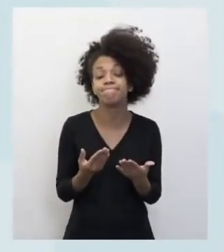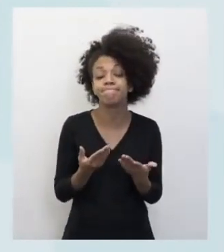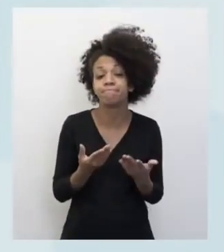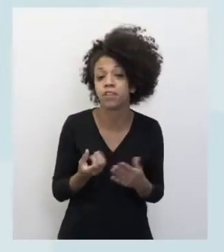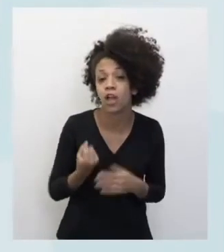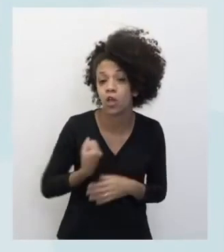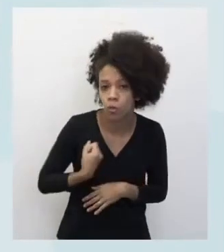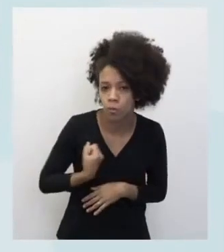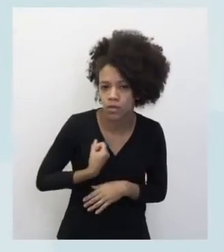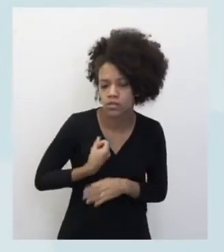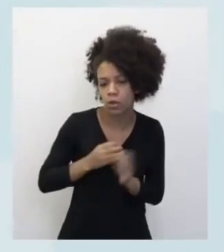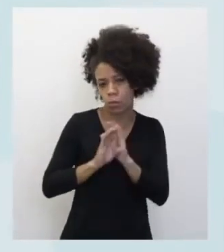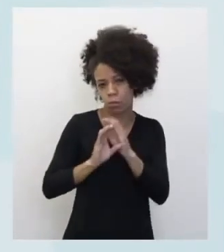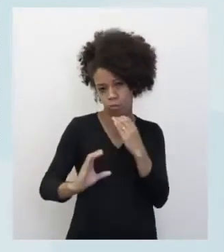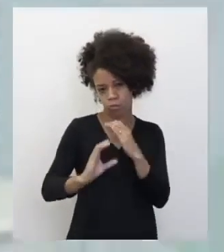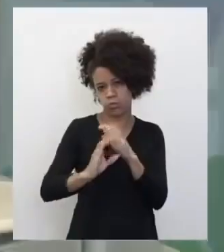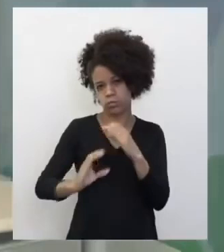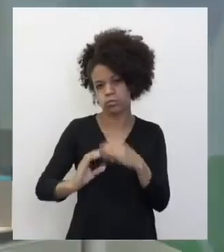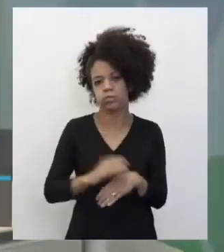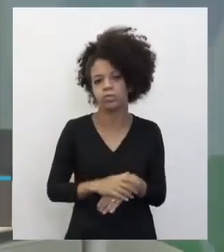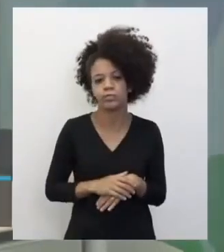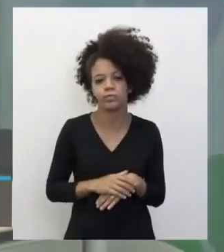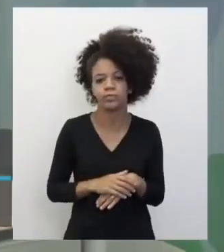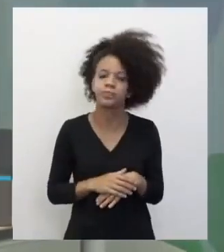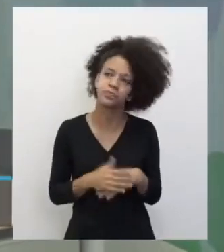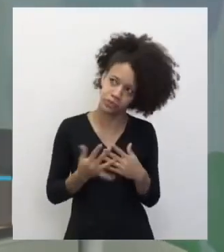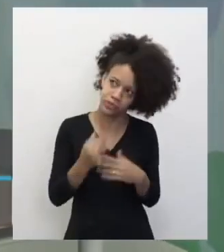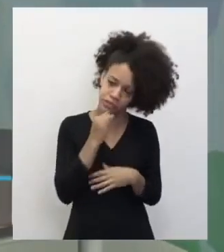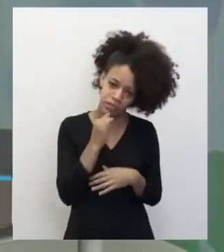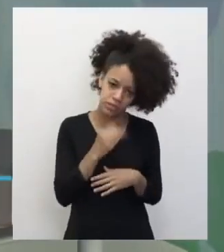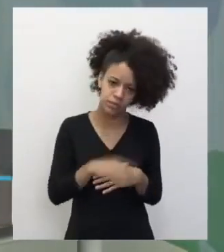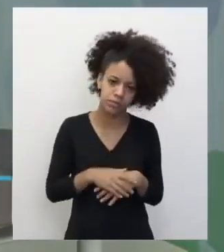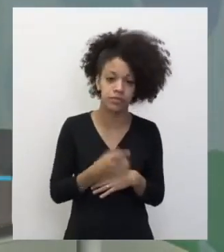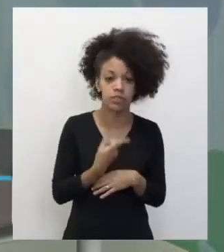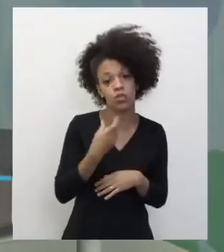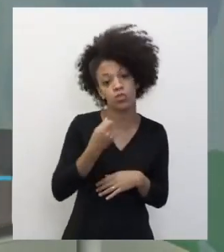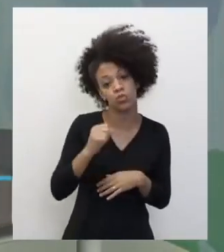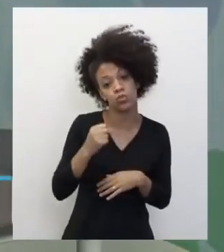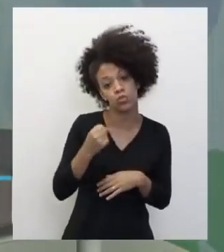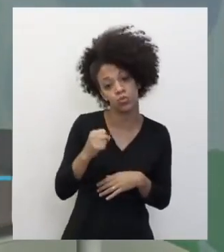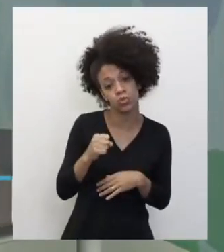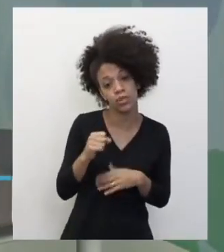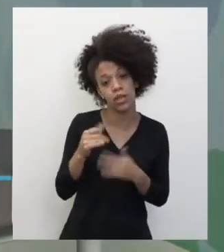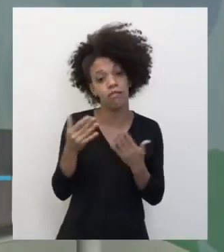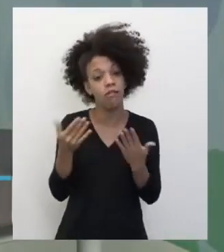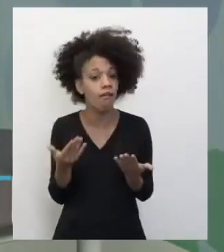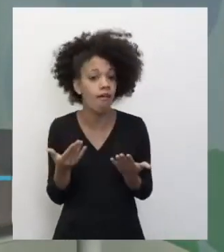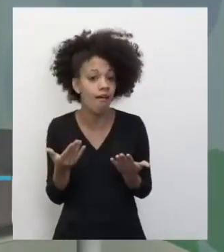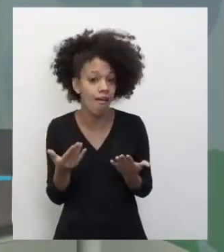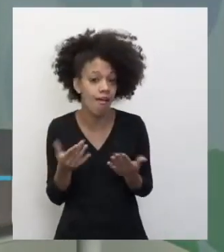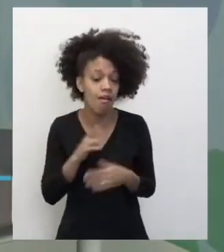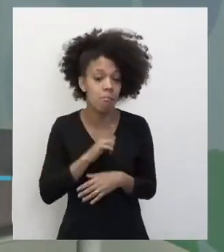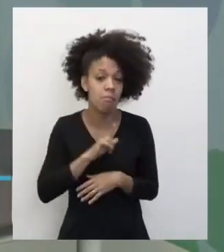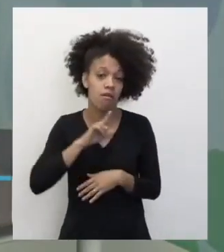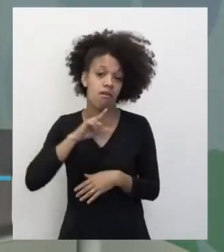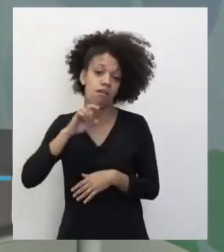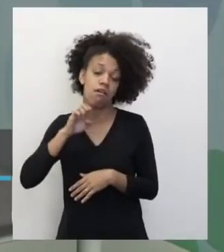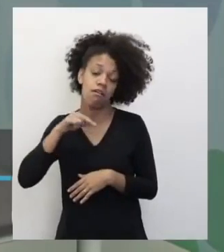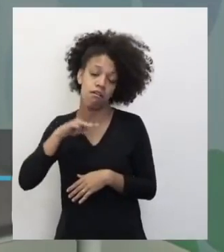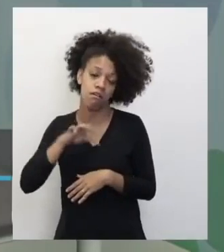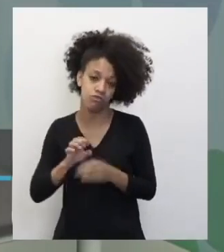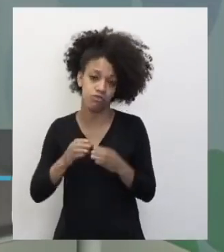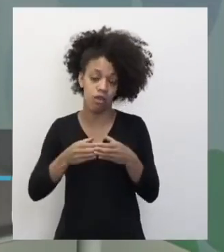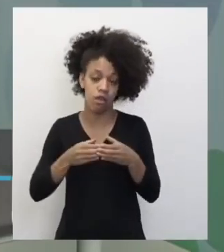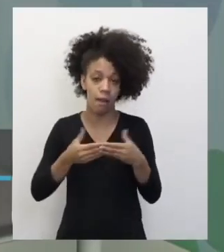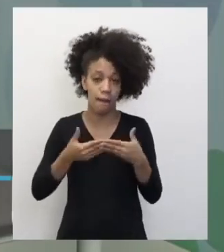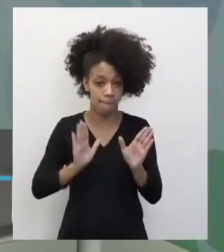numeração assim das lentes, vamos supor, 18 milímetros é uma lente mais aberta. Vamos supor